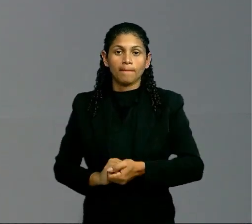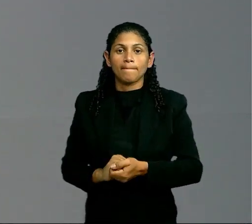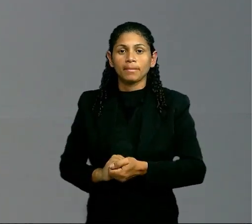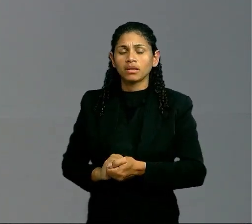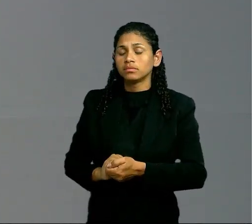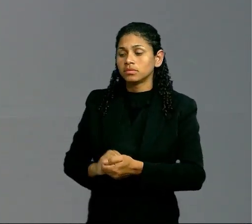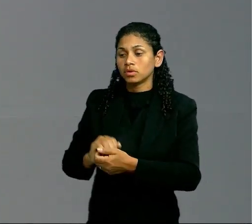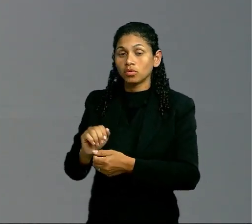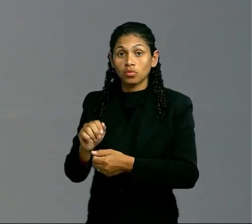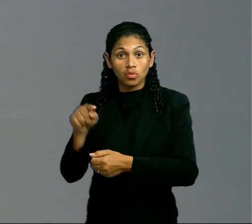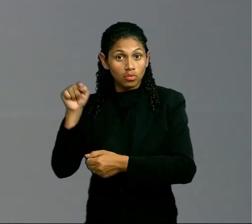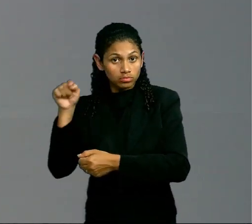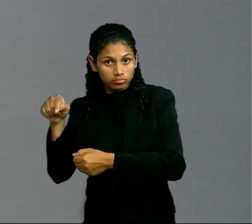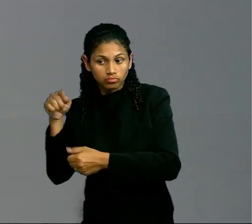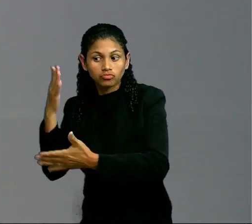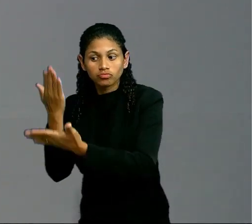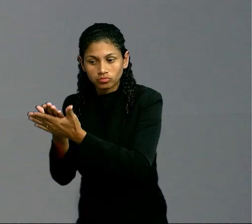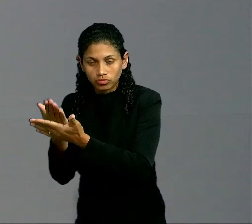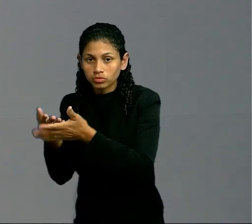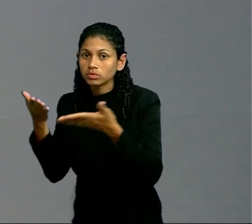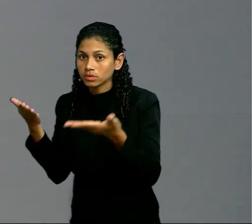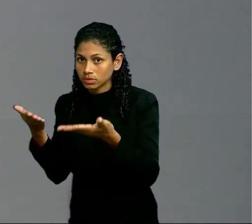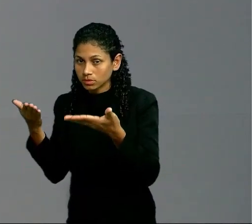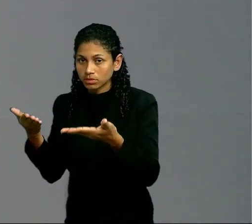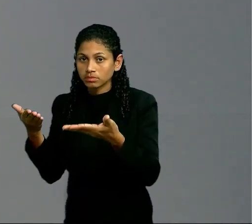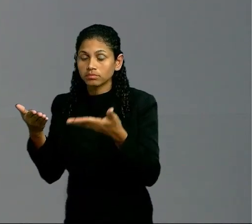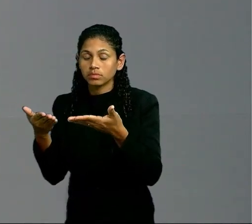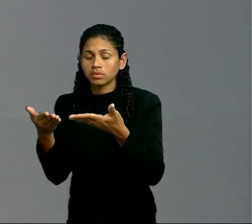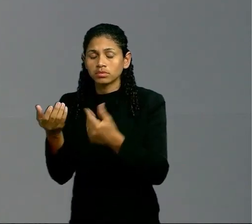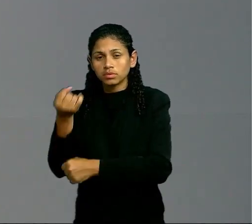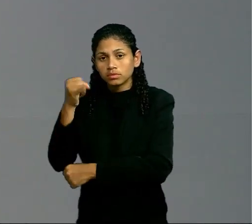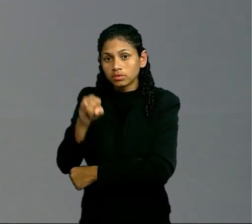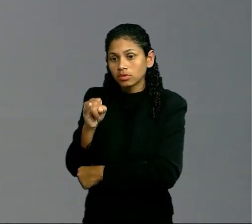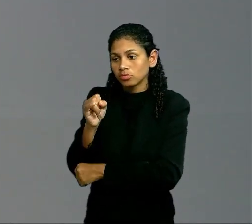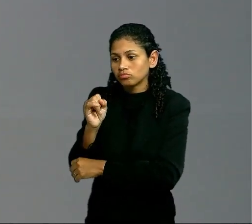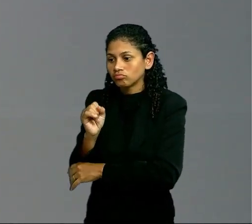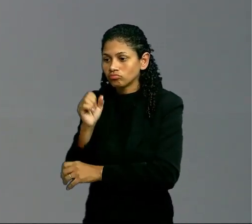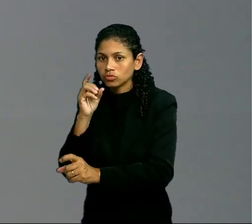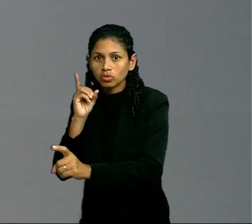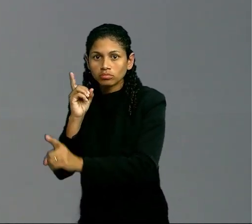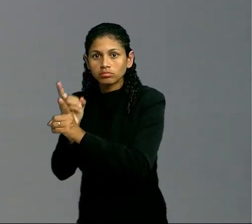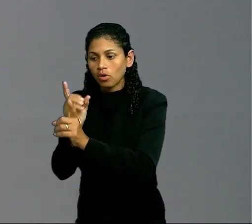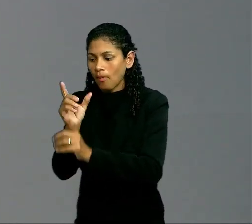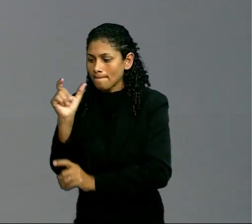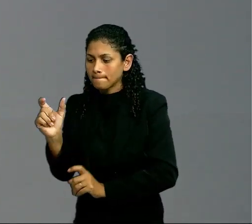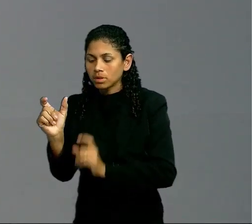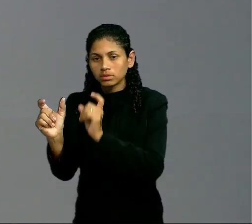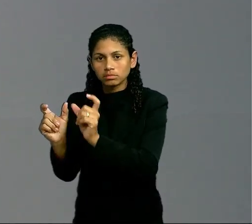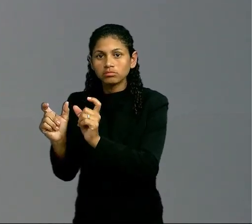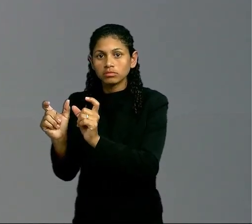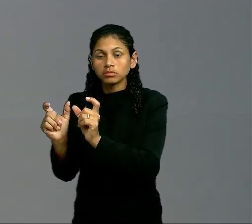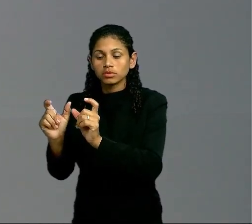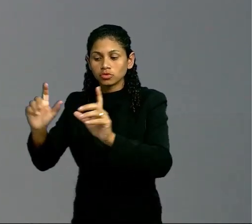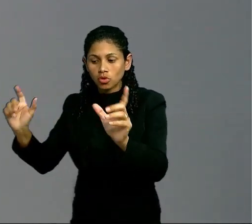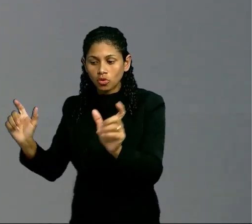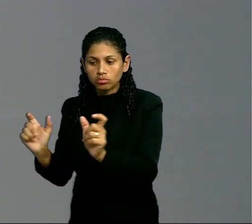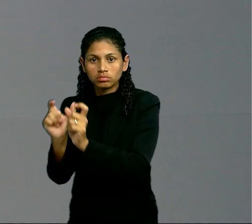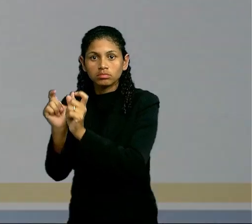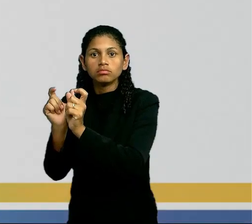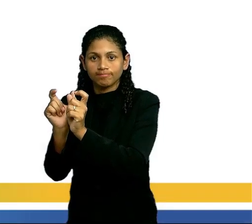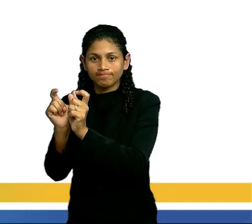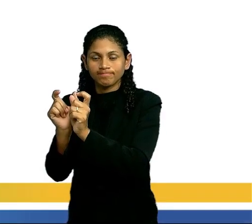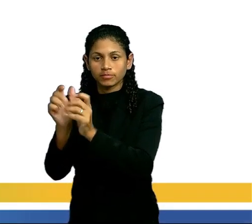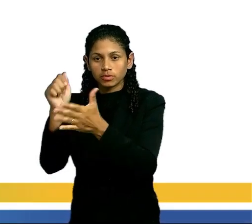encontrar alguma palavra que tem a função de conjunção, ela vai estar sempre escrita da mesma